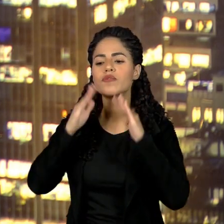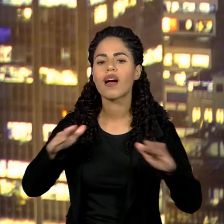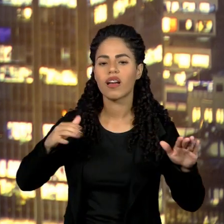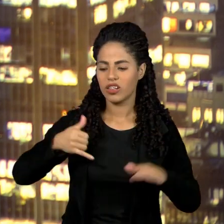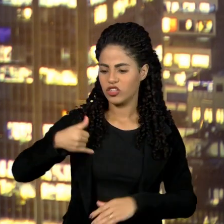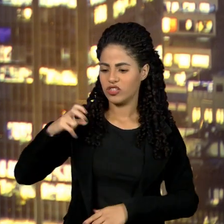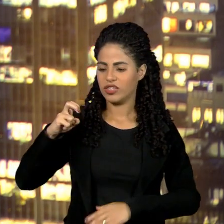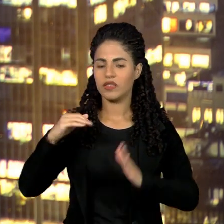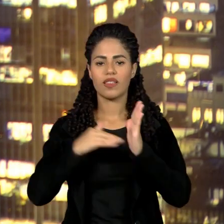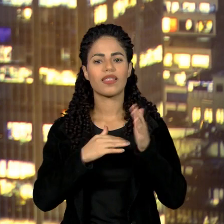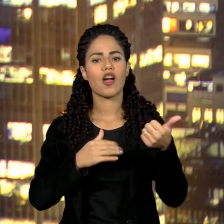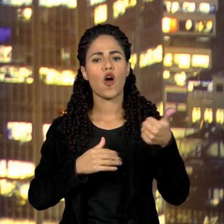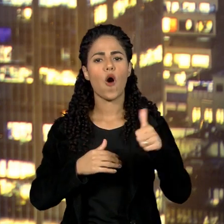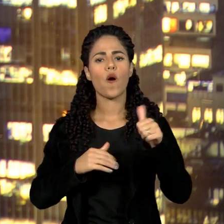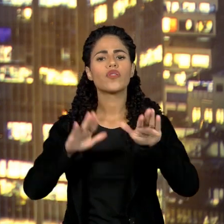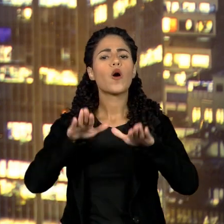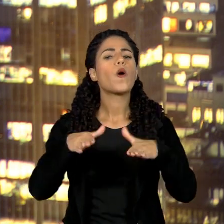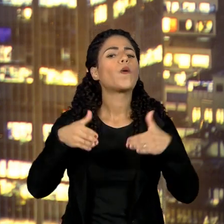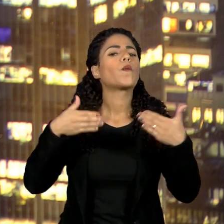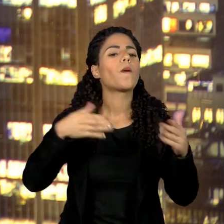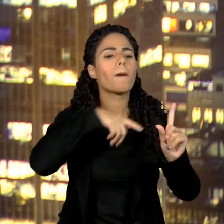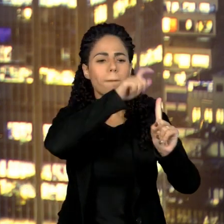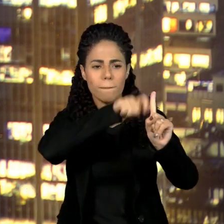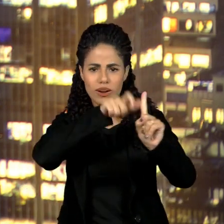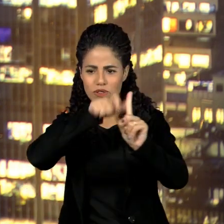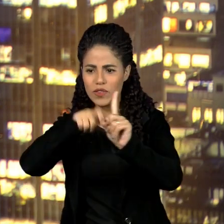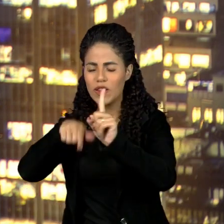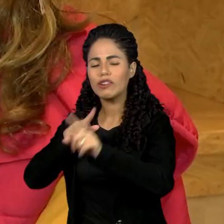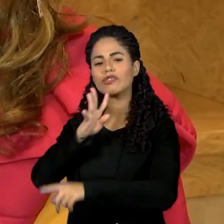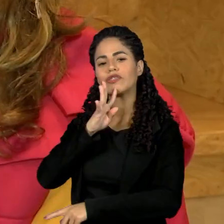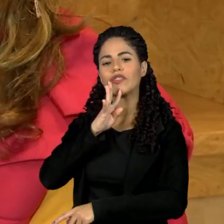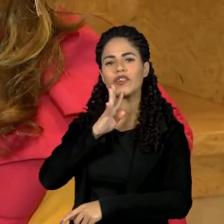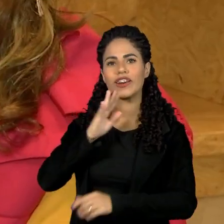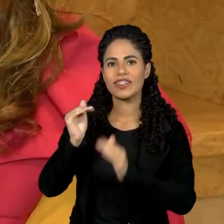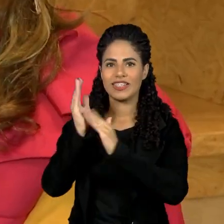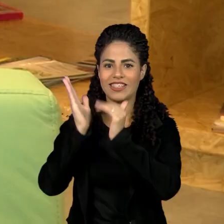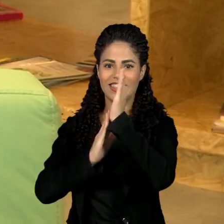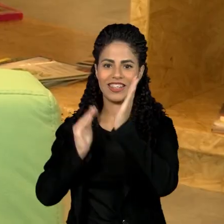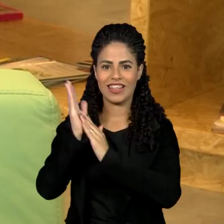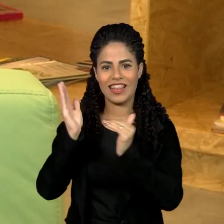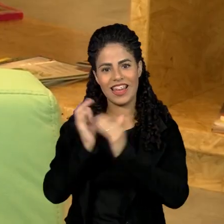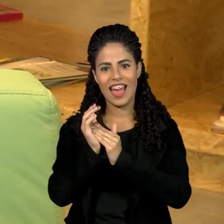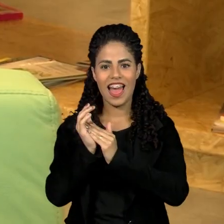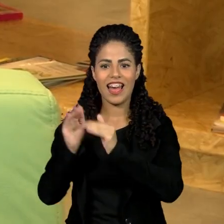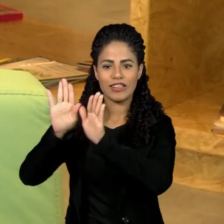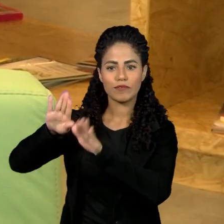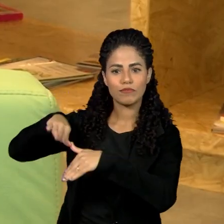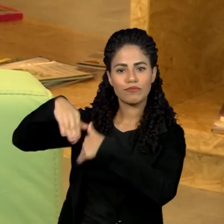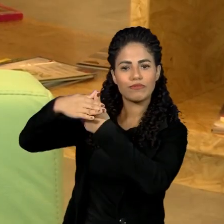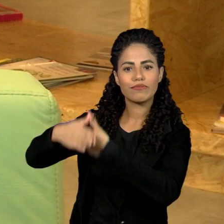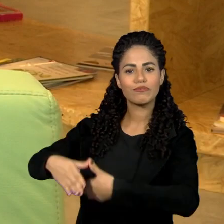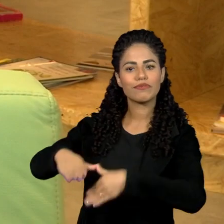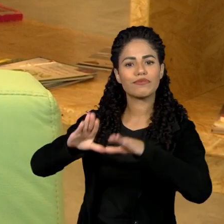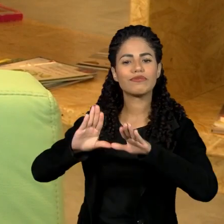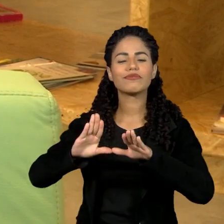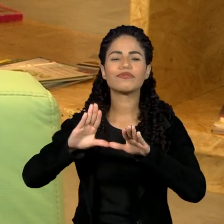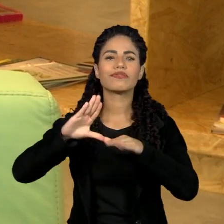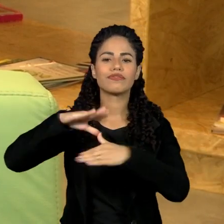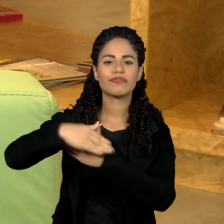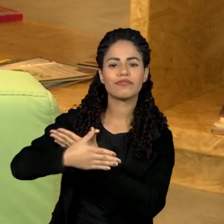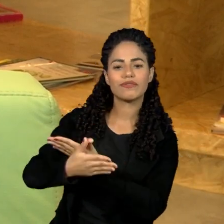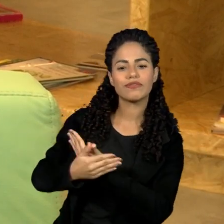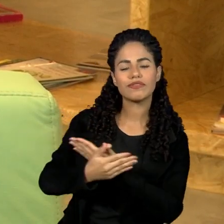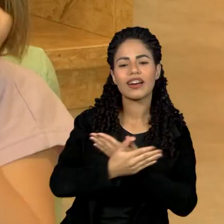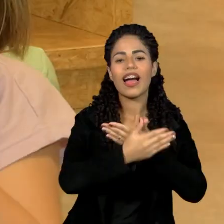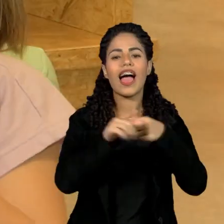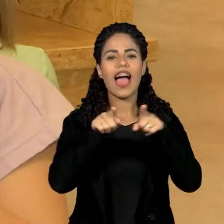5 a 11 anos que personagens elas conheciam do folclore brasileiro. A Yara. Ela é tipo uma sereia, ela fica